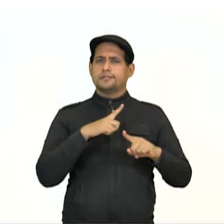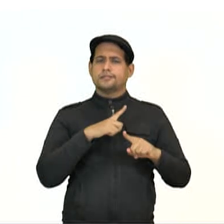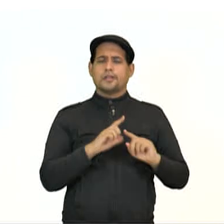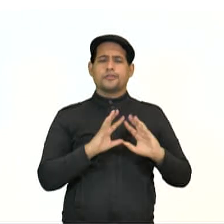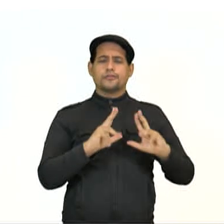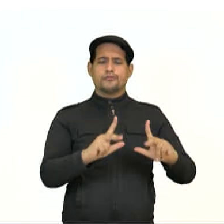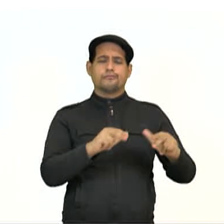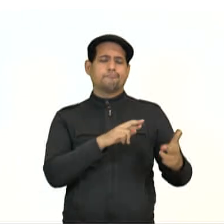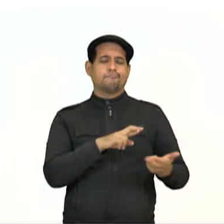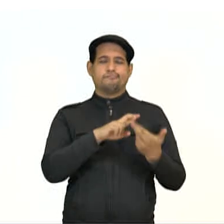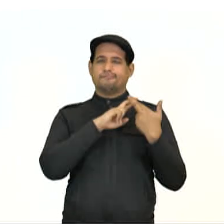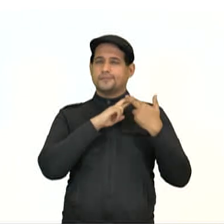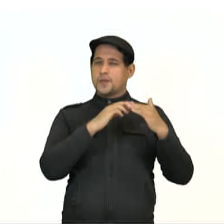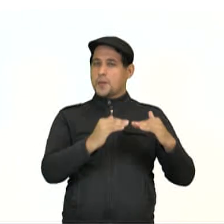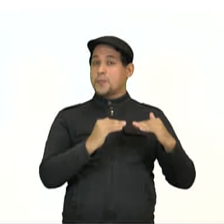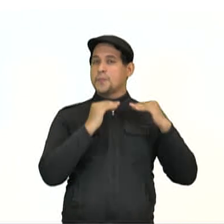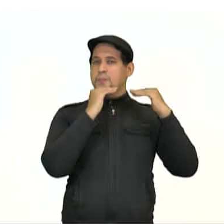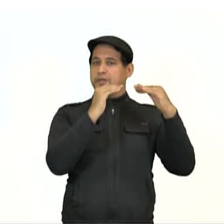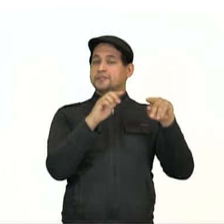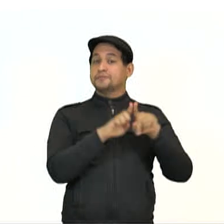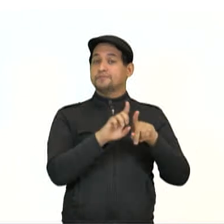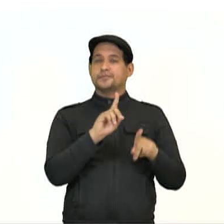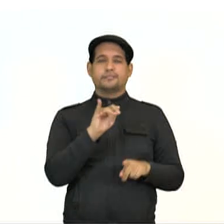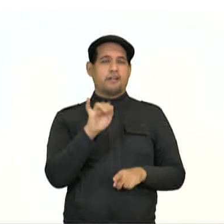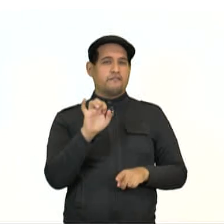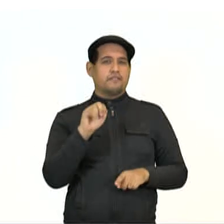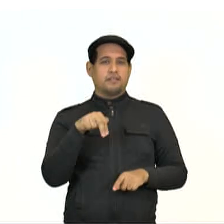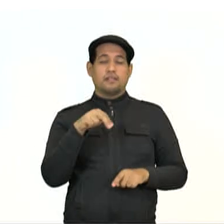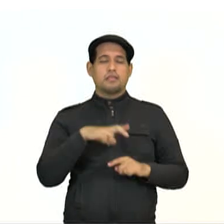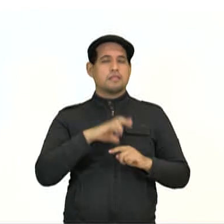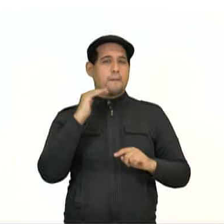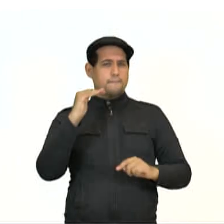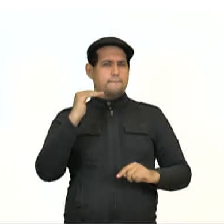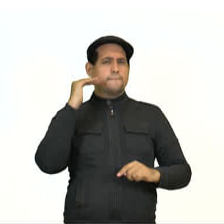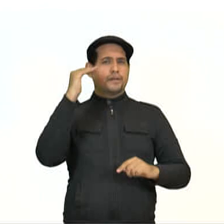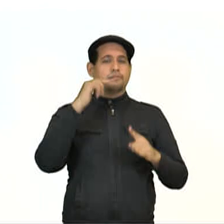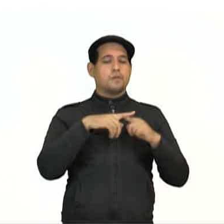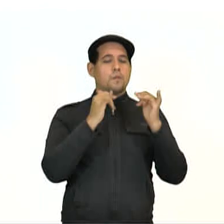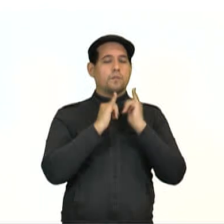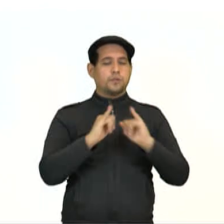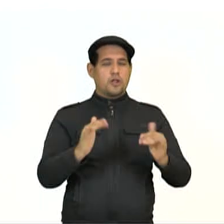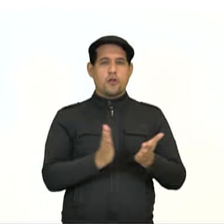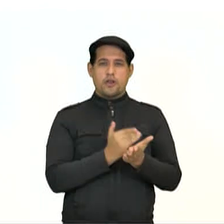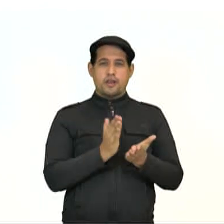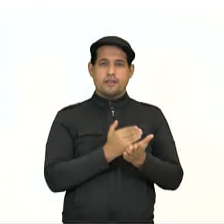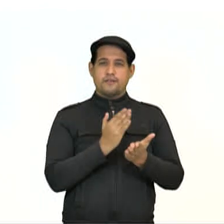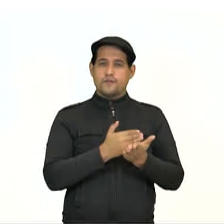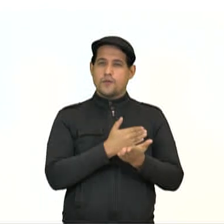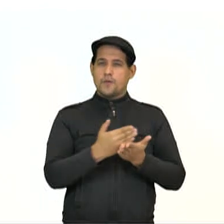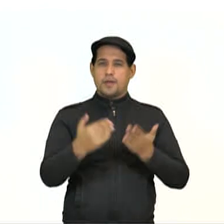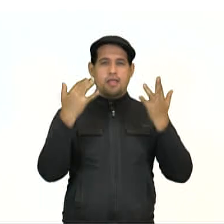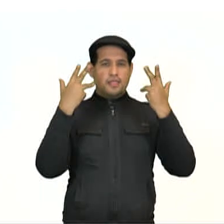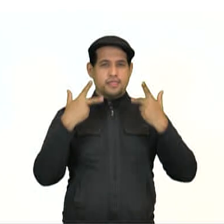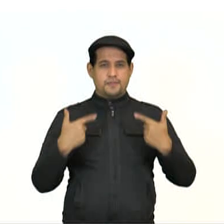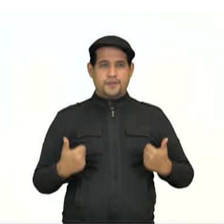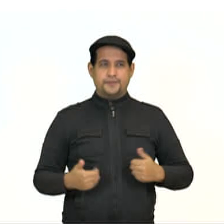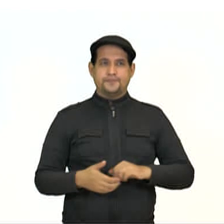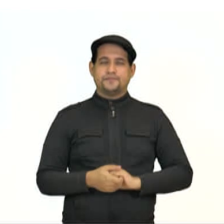todo o mérito fica para Darwin, que é o pai da evolução, através da publicação do seu livro A Origem das